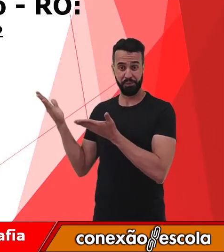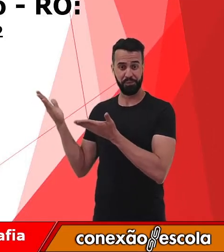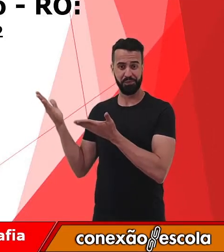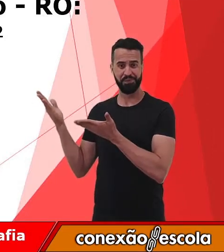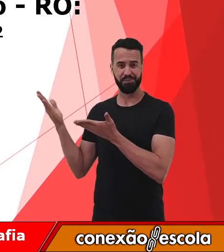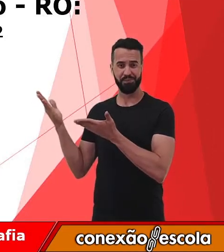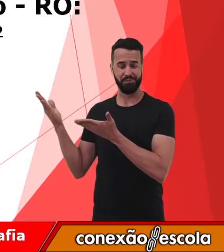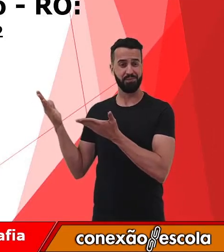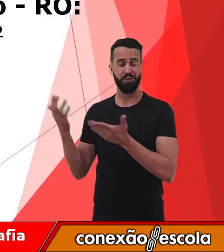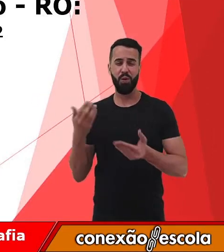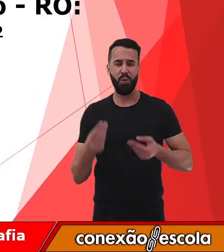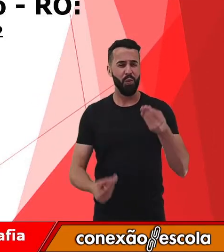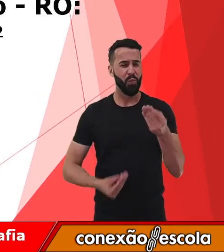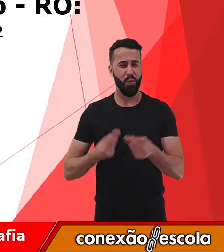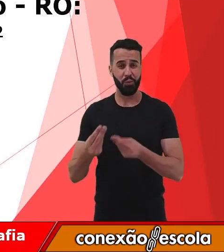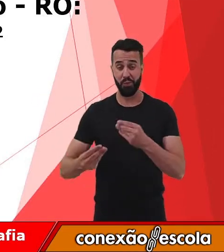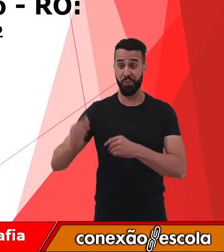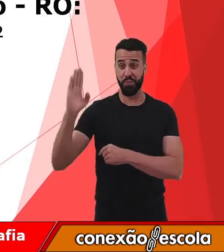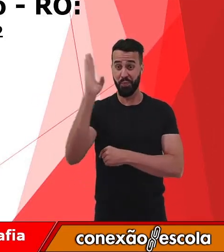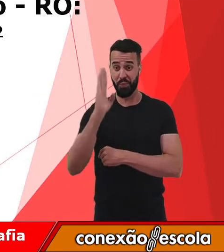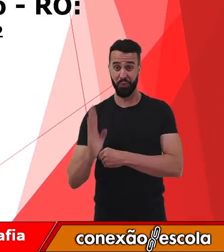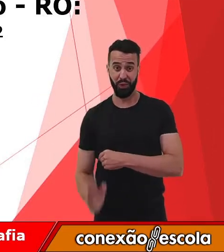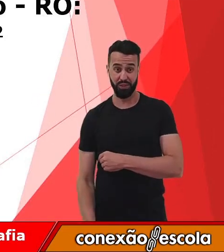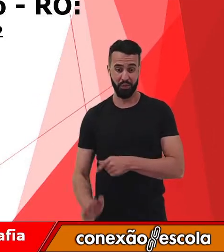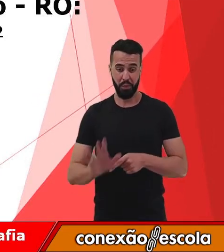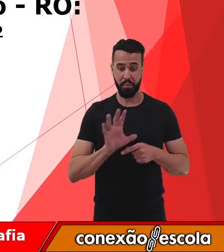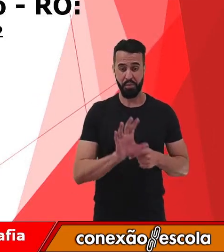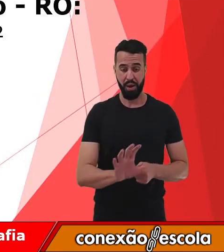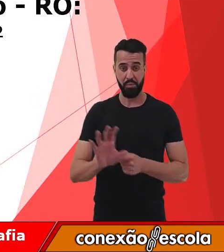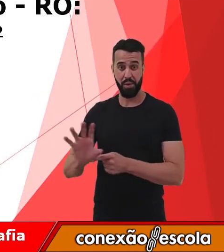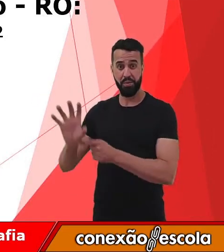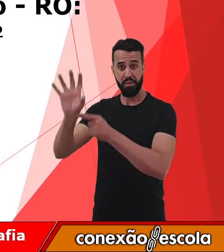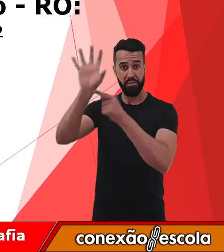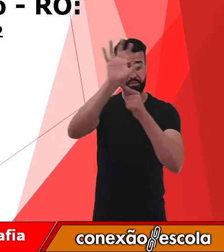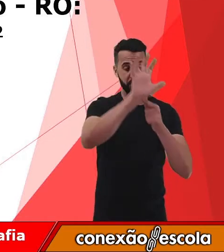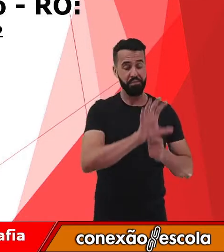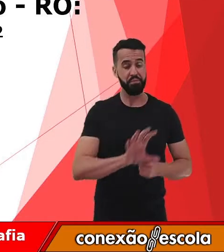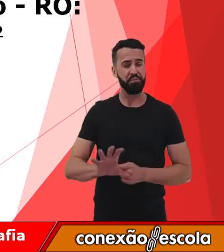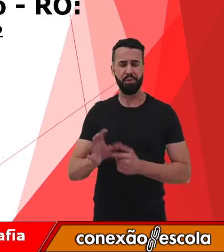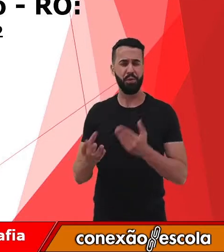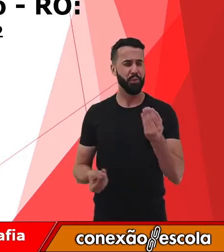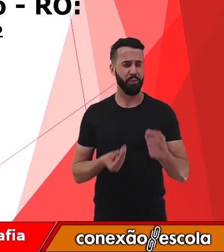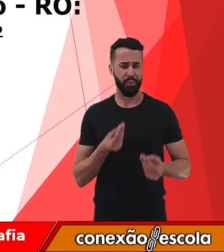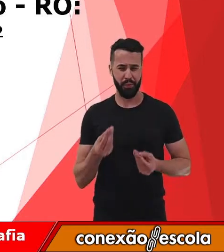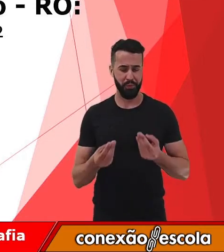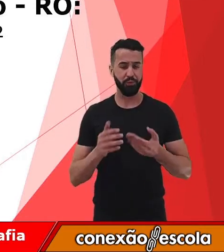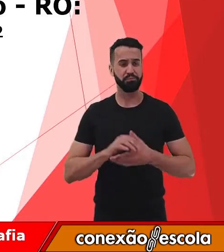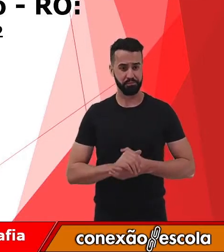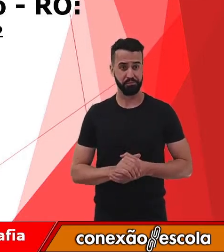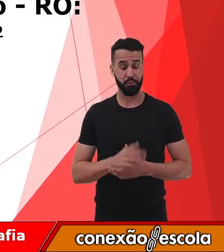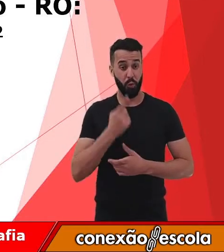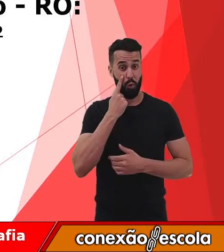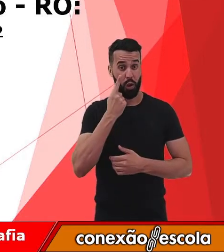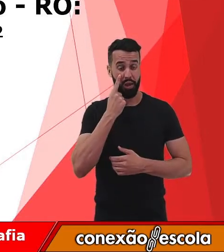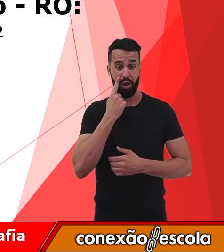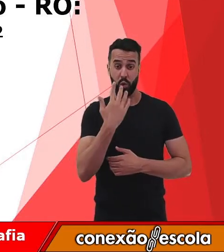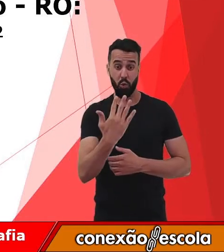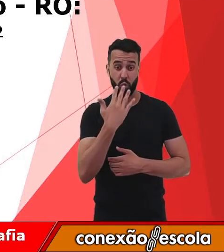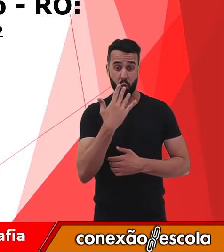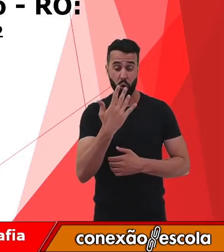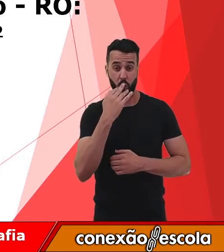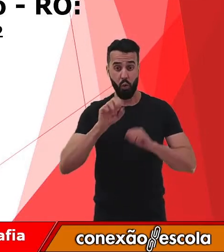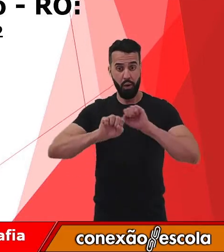população está distribuída pelo território brasileiro. As regiões mais claras